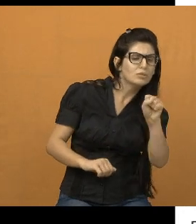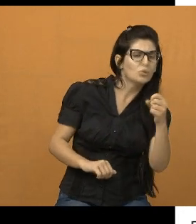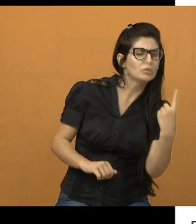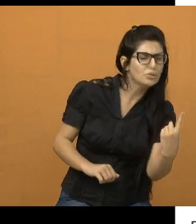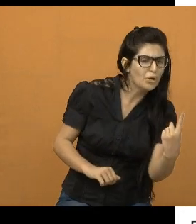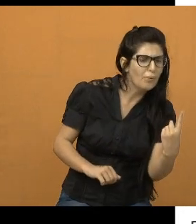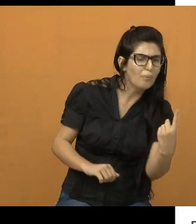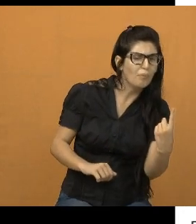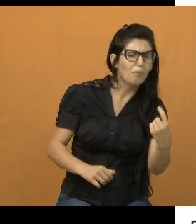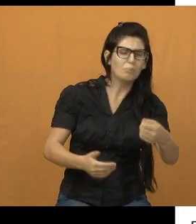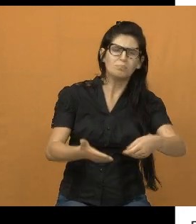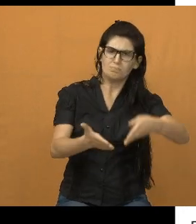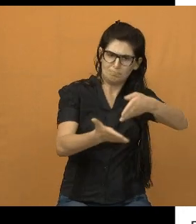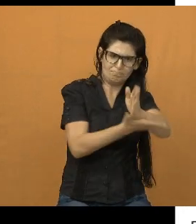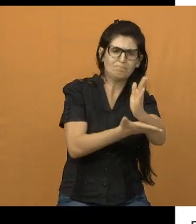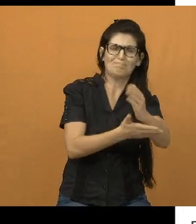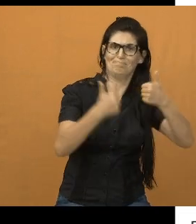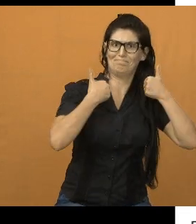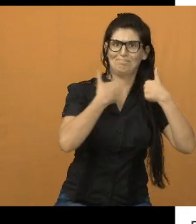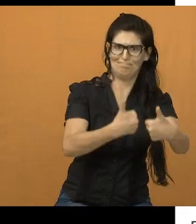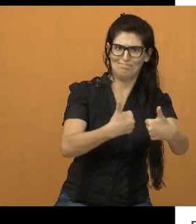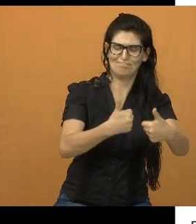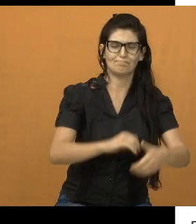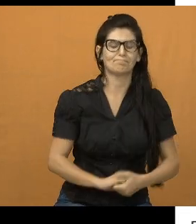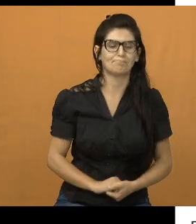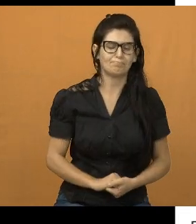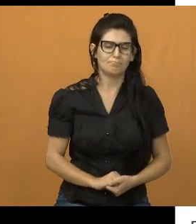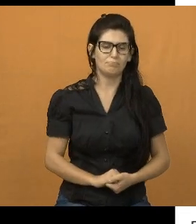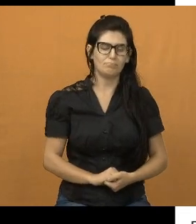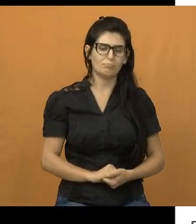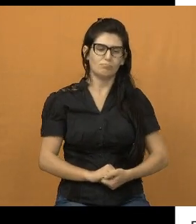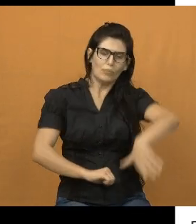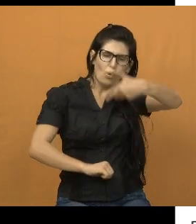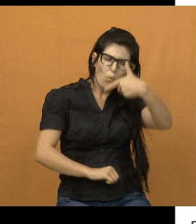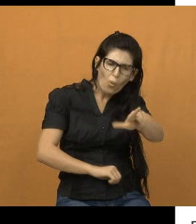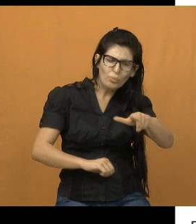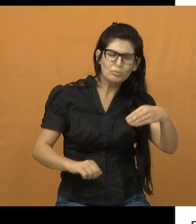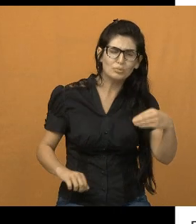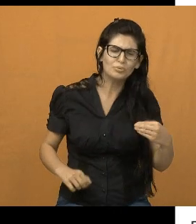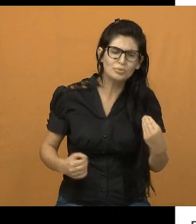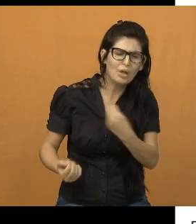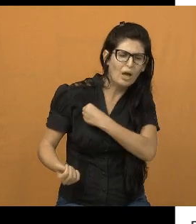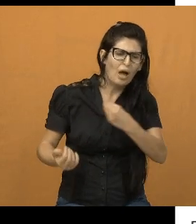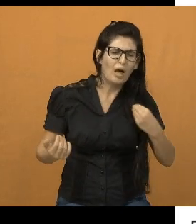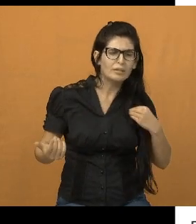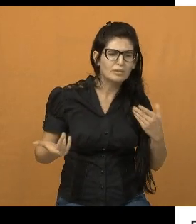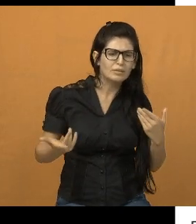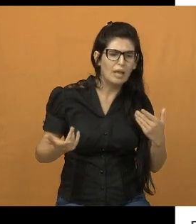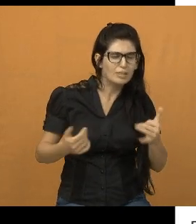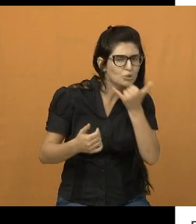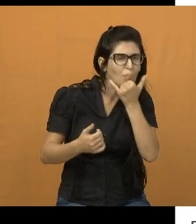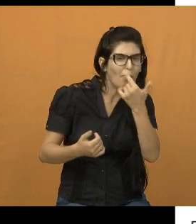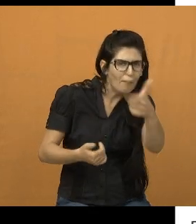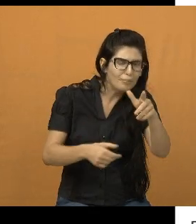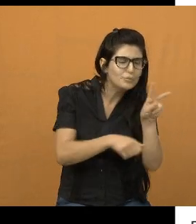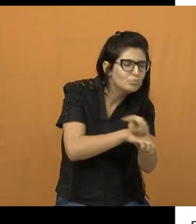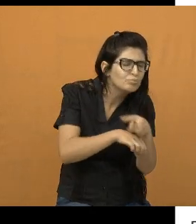781 licenças de funcionamento, e outros atendimentos entre